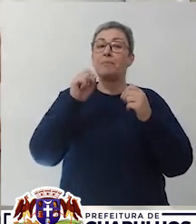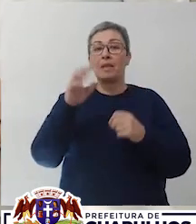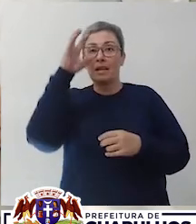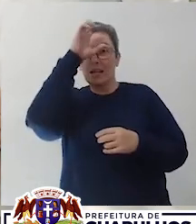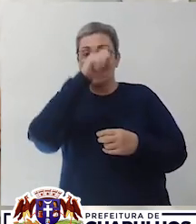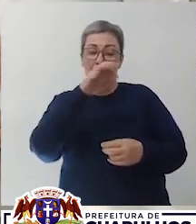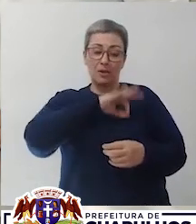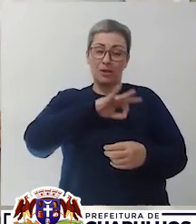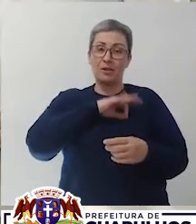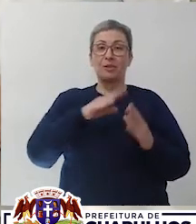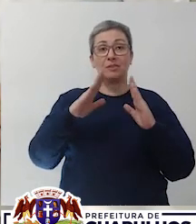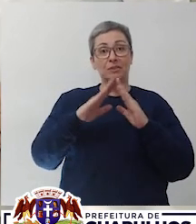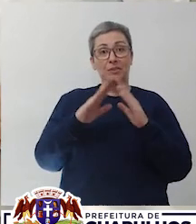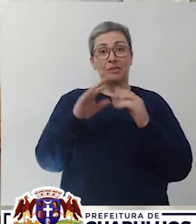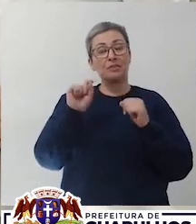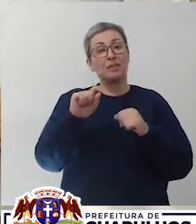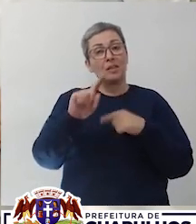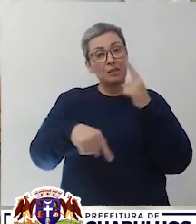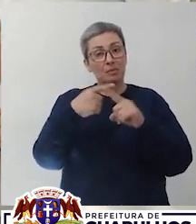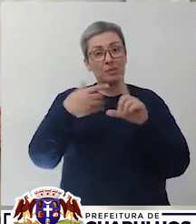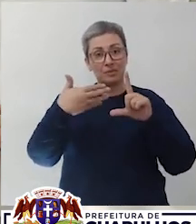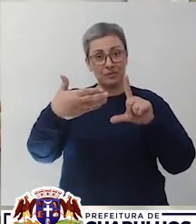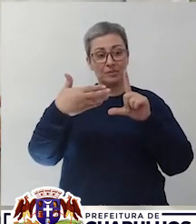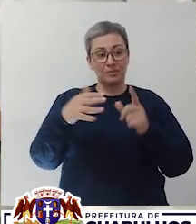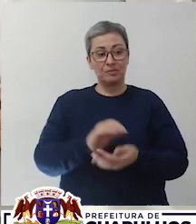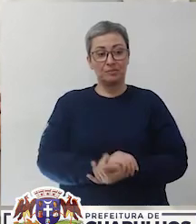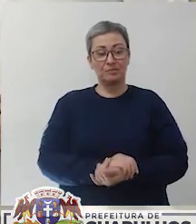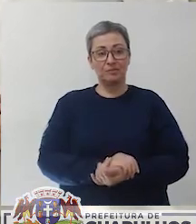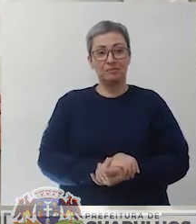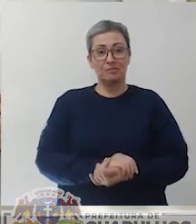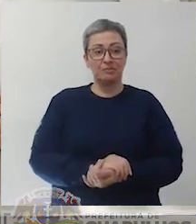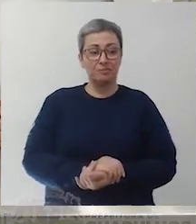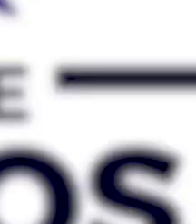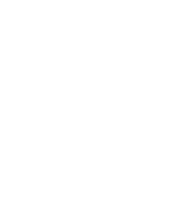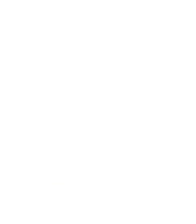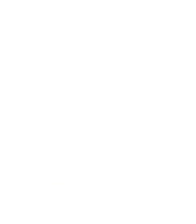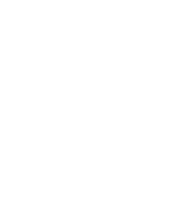nos marque com a hashtag Aprendendo para Gerar Renda em Casa. Até uma próxima videoaula.